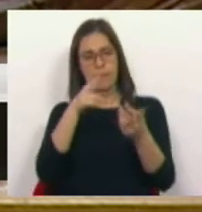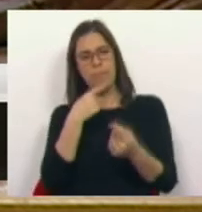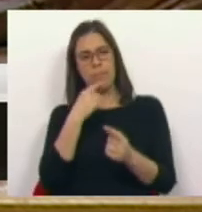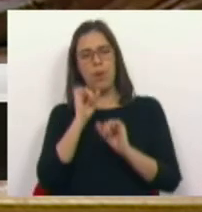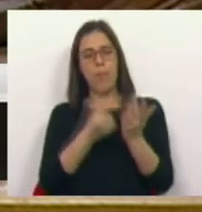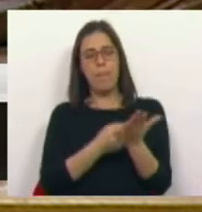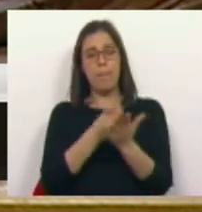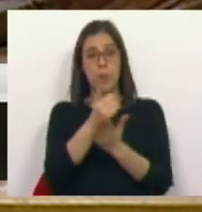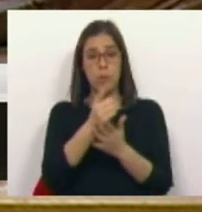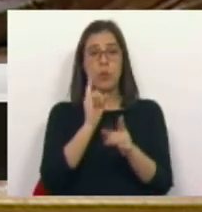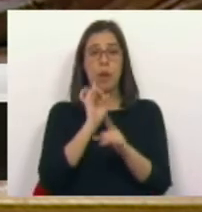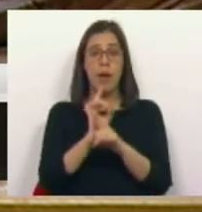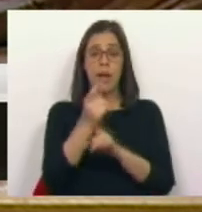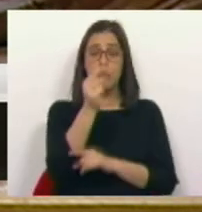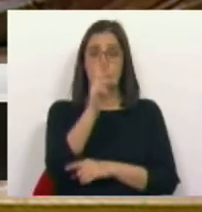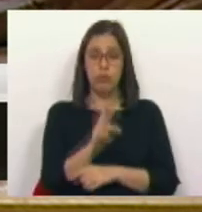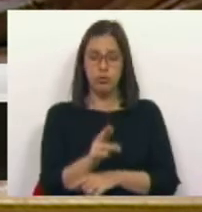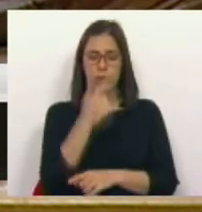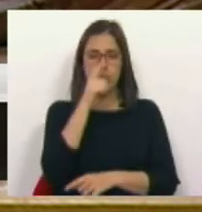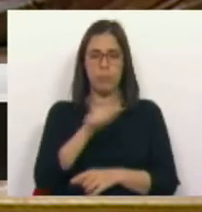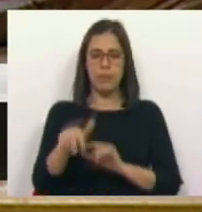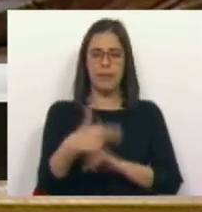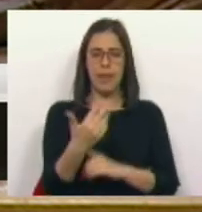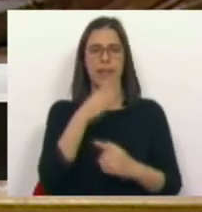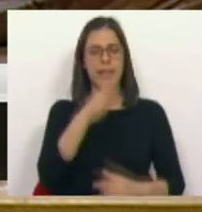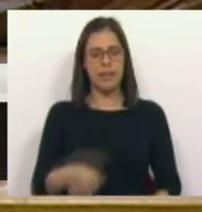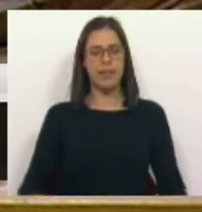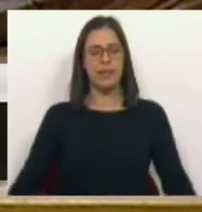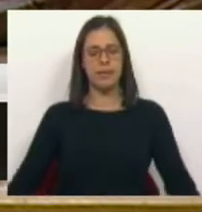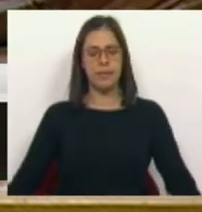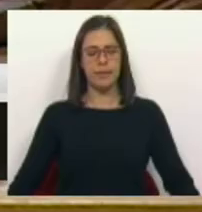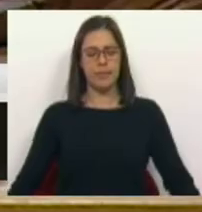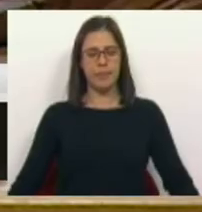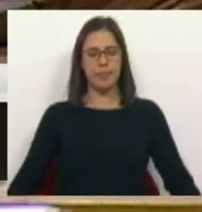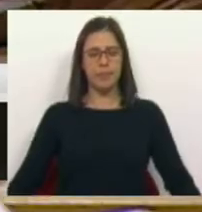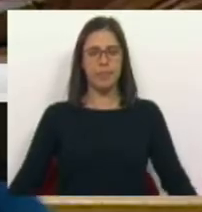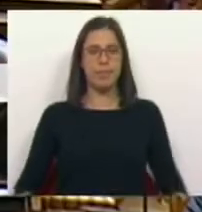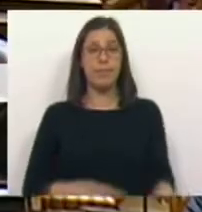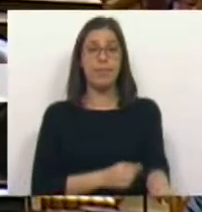dos percursos e respectivas tarifas pelos clientes do táxi. Disse. Obrigado.